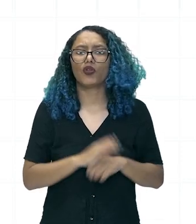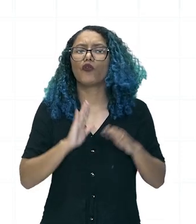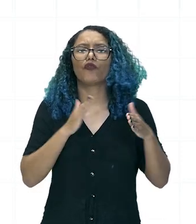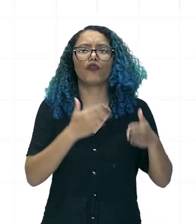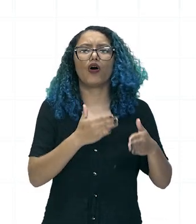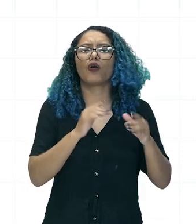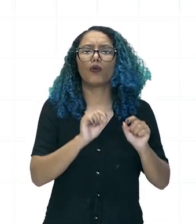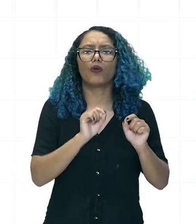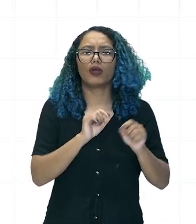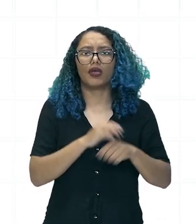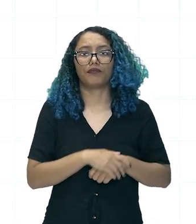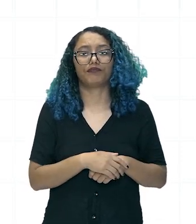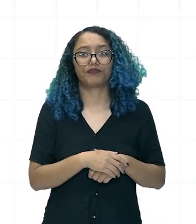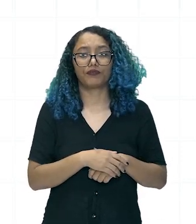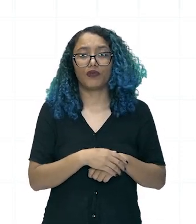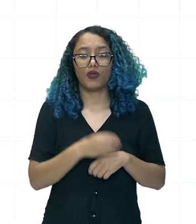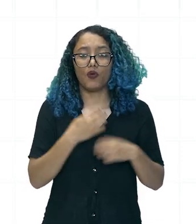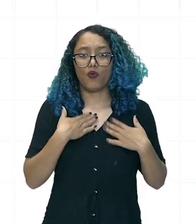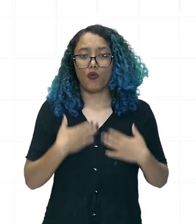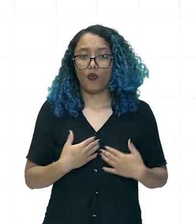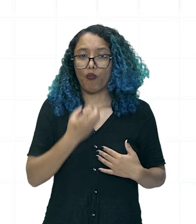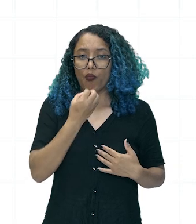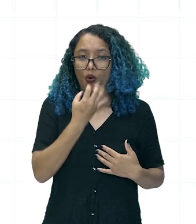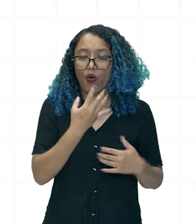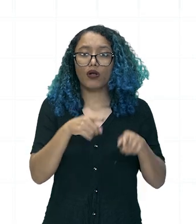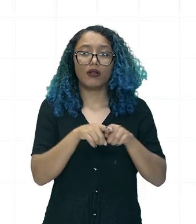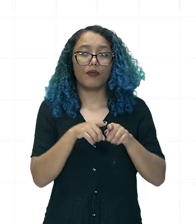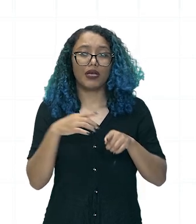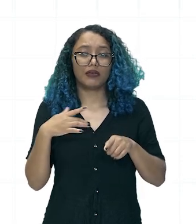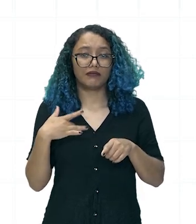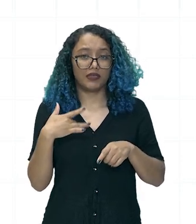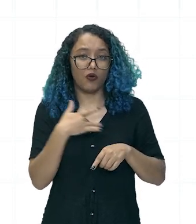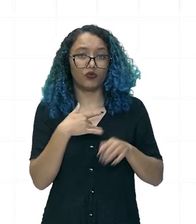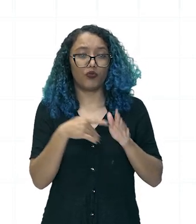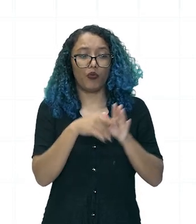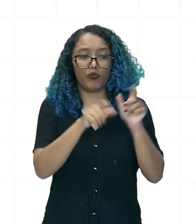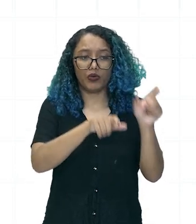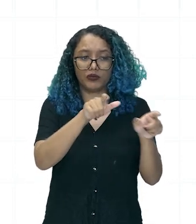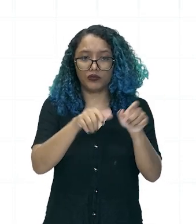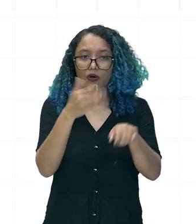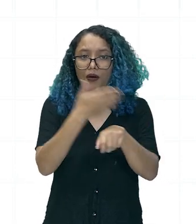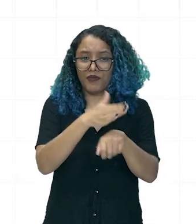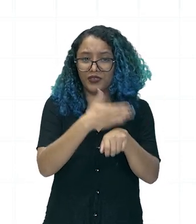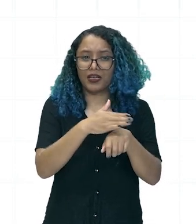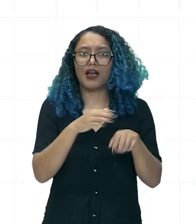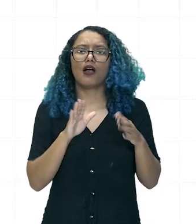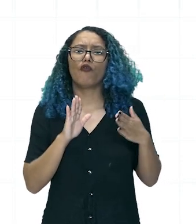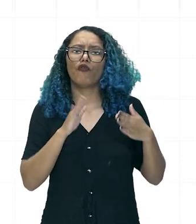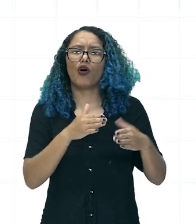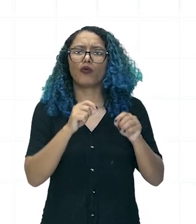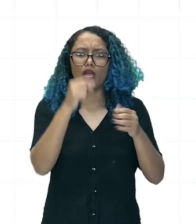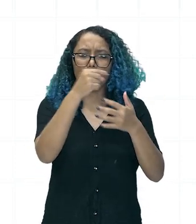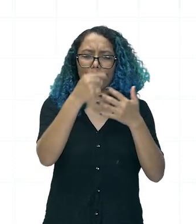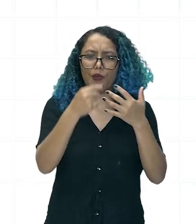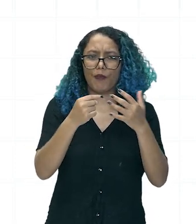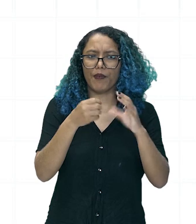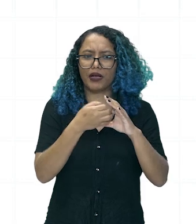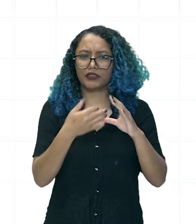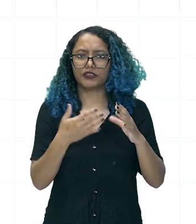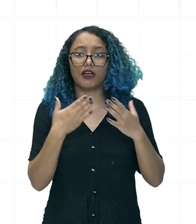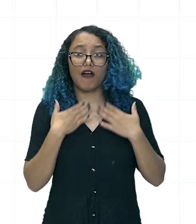ela acontecer, nós precisamos aí da presença de um trampolim enorme para que esses nossos atletas façam